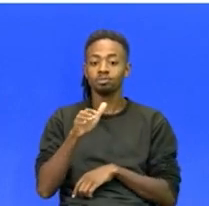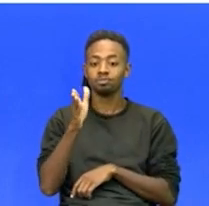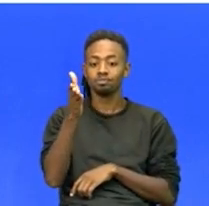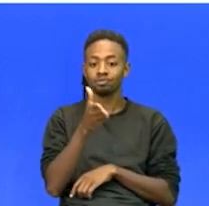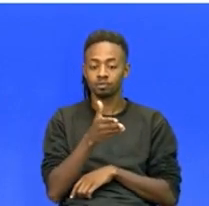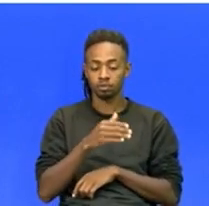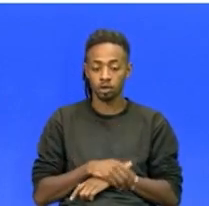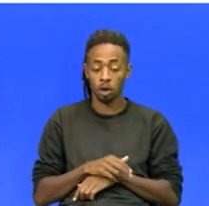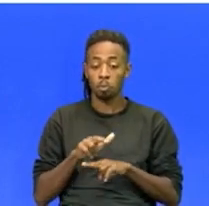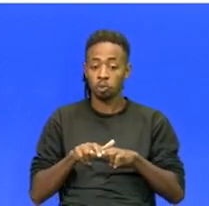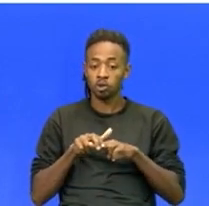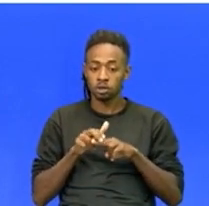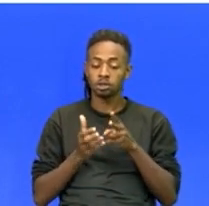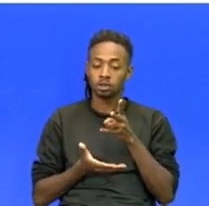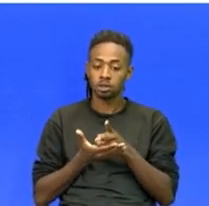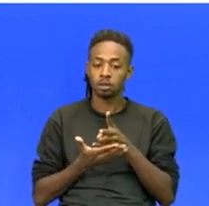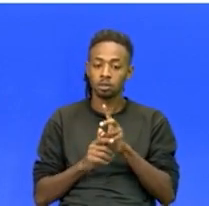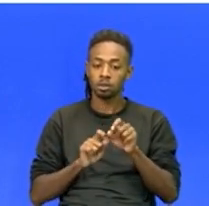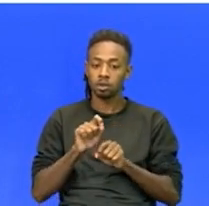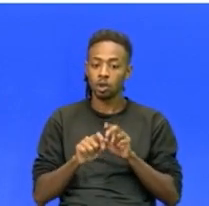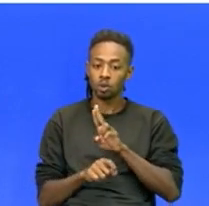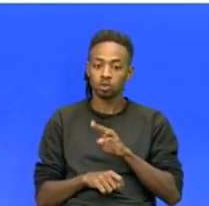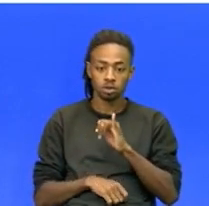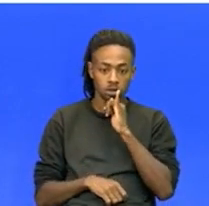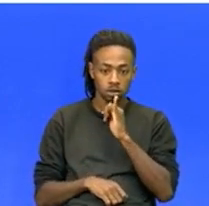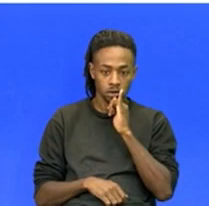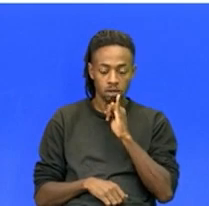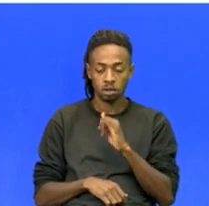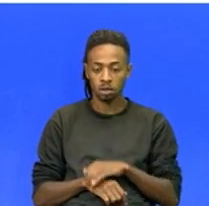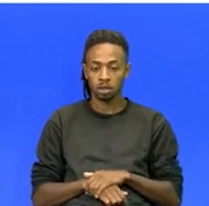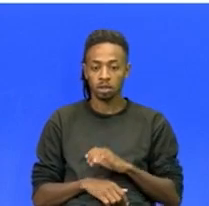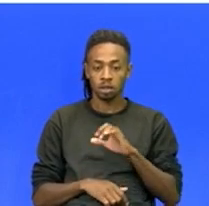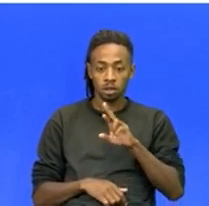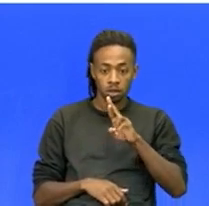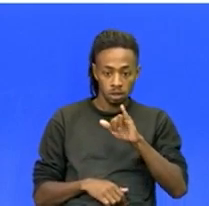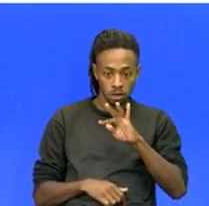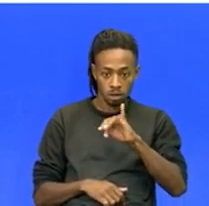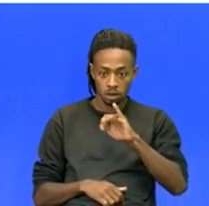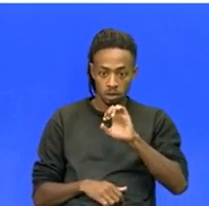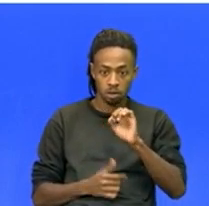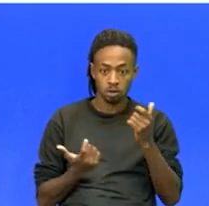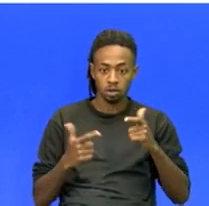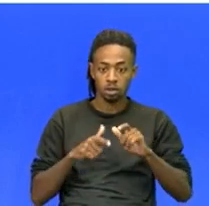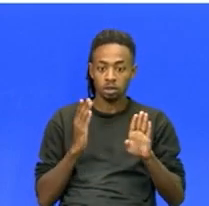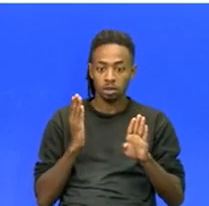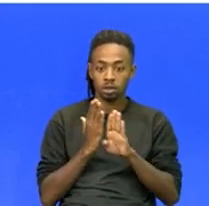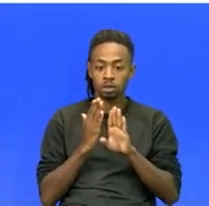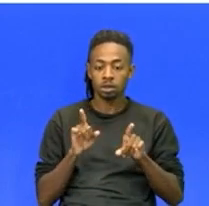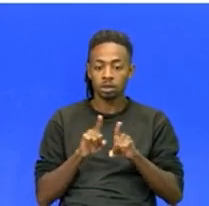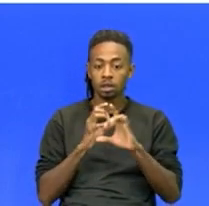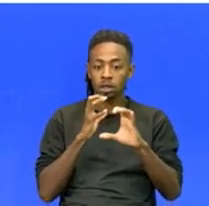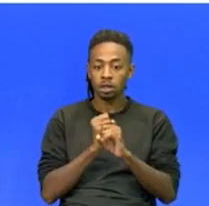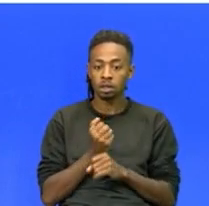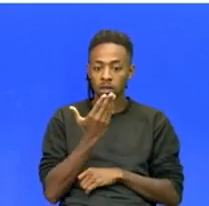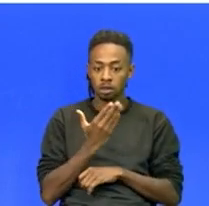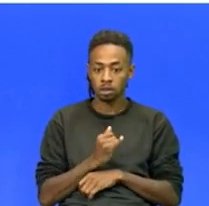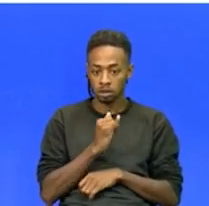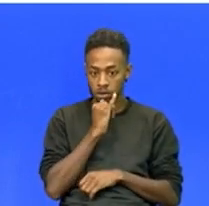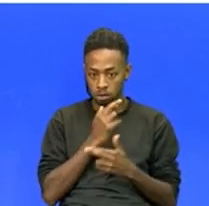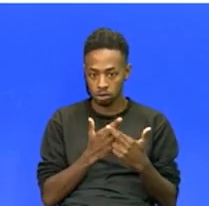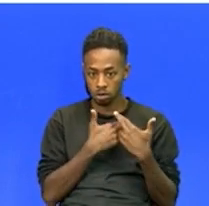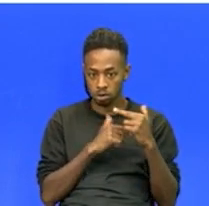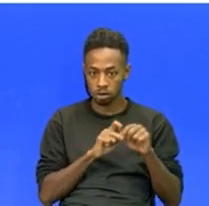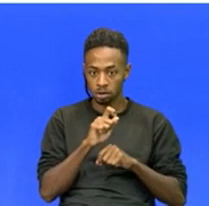derivadas parciais. Então, é por isso que se aprende derivadas parciais, para saber quais são os pontos críticos da minha função. Calculando as derivadas parciais dessa